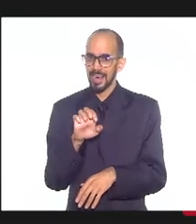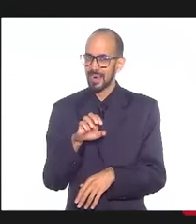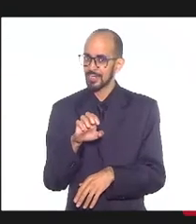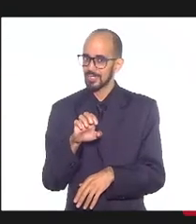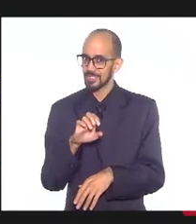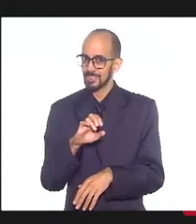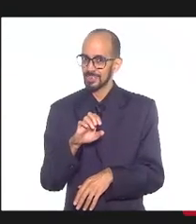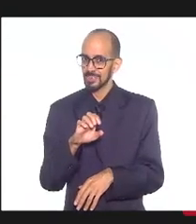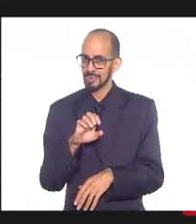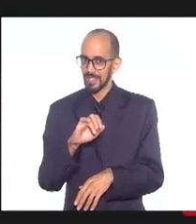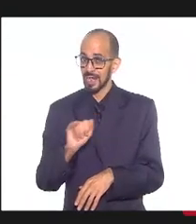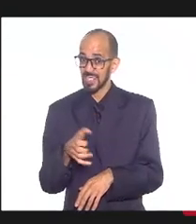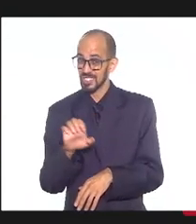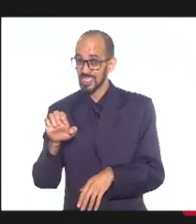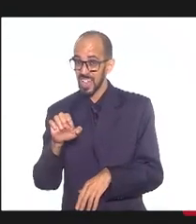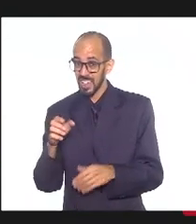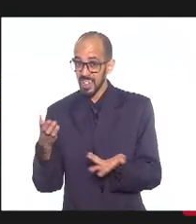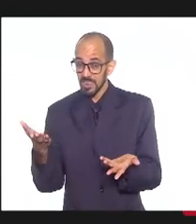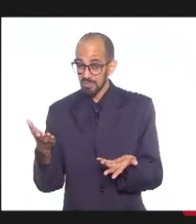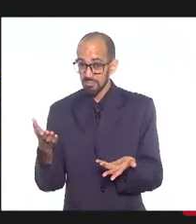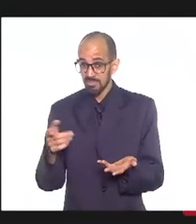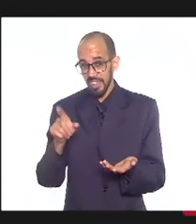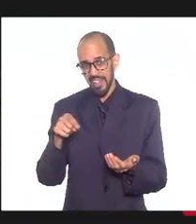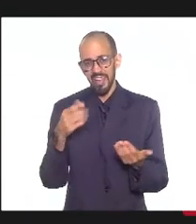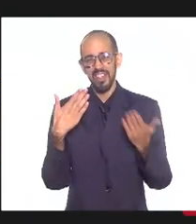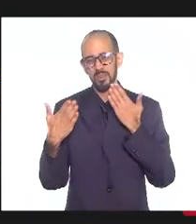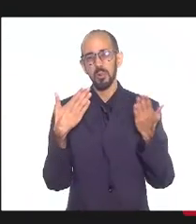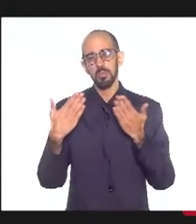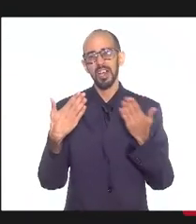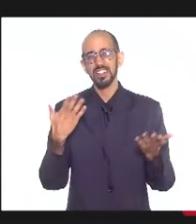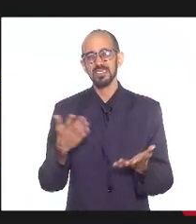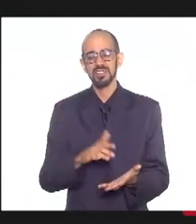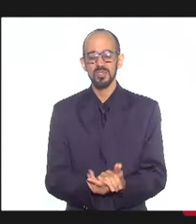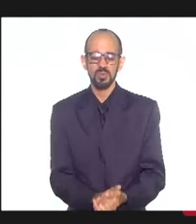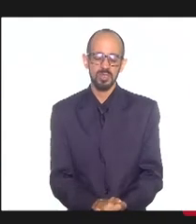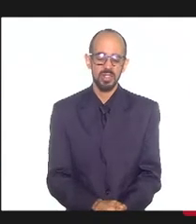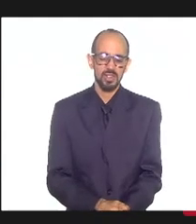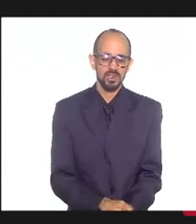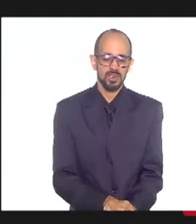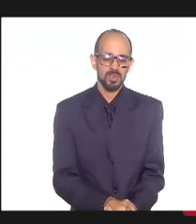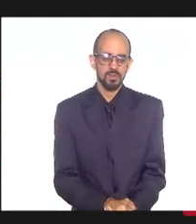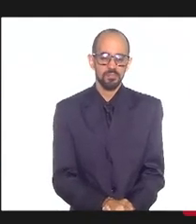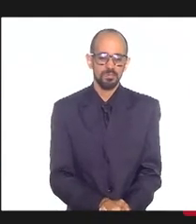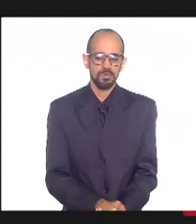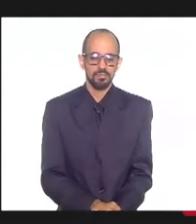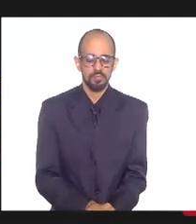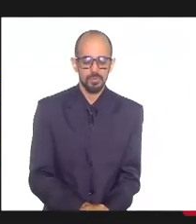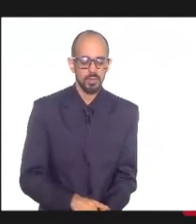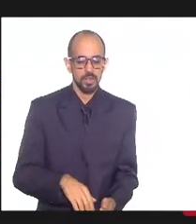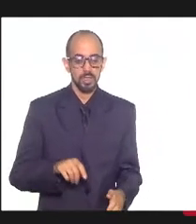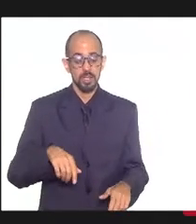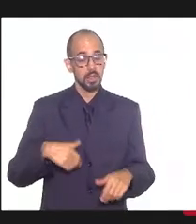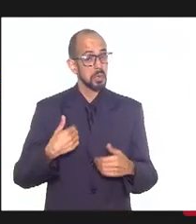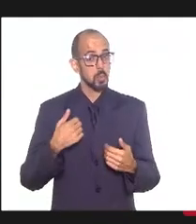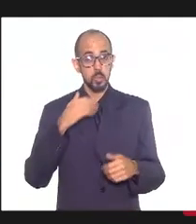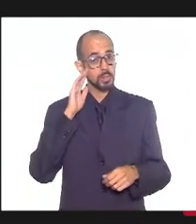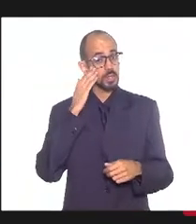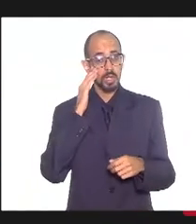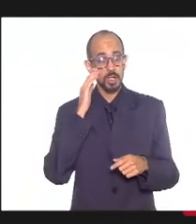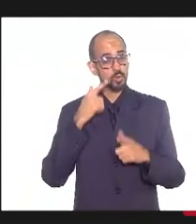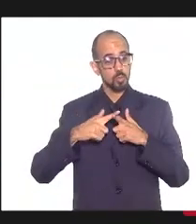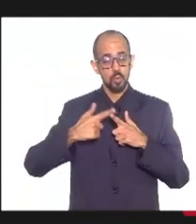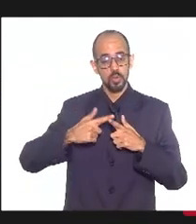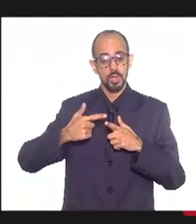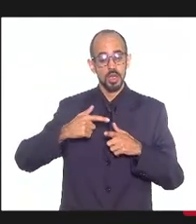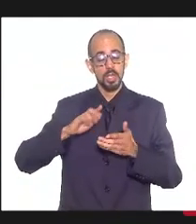descabida e preocupante, que eu acho que merece a reflexão dos atores, especialmente no Congresso Nacional, e não entendo até como alguns